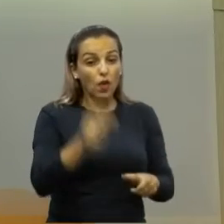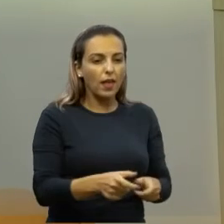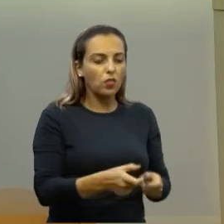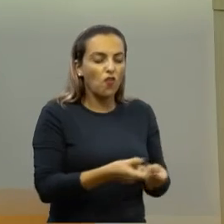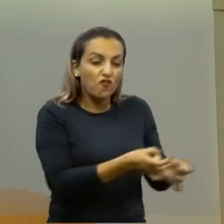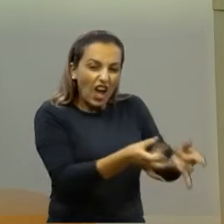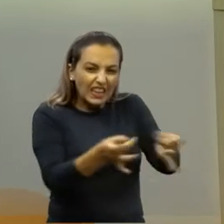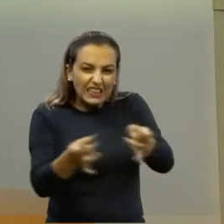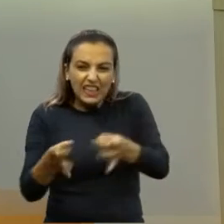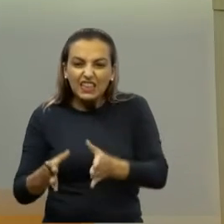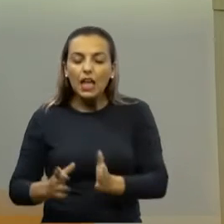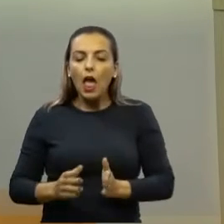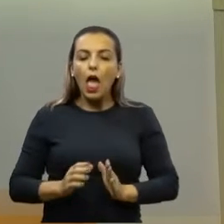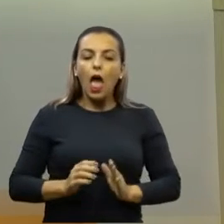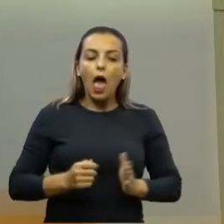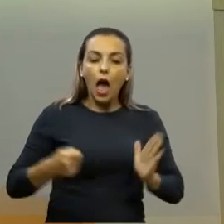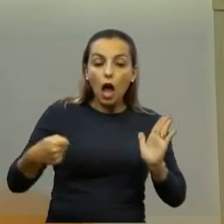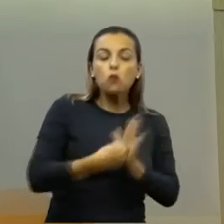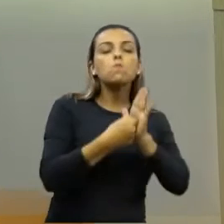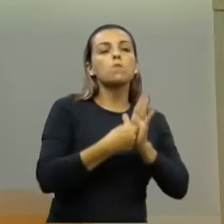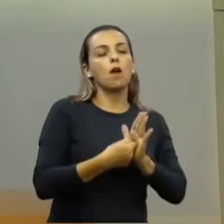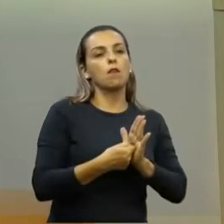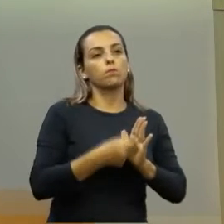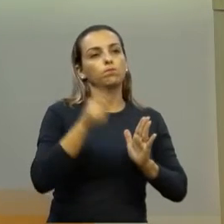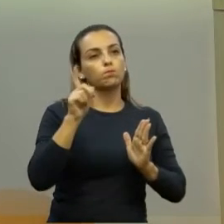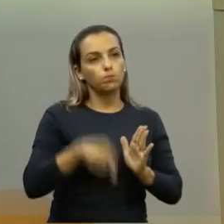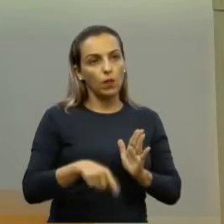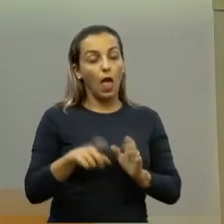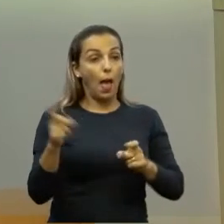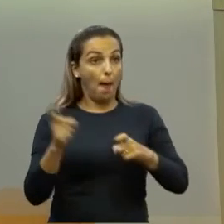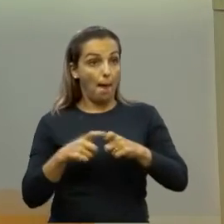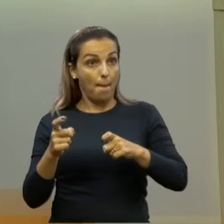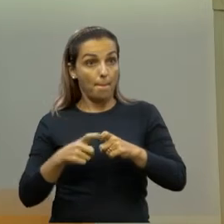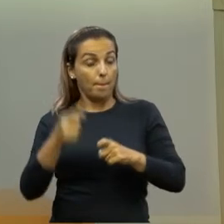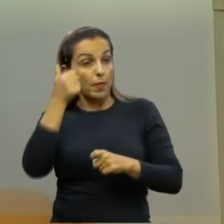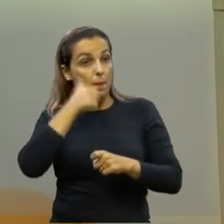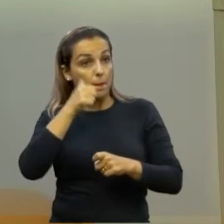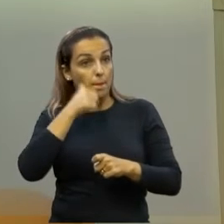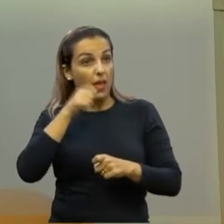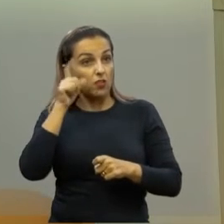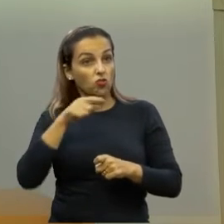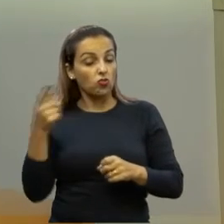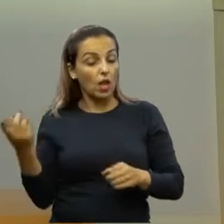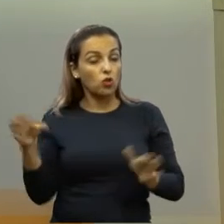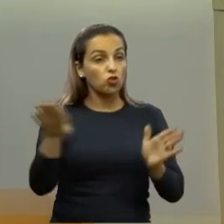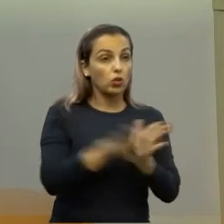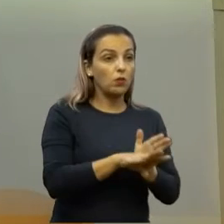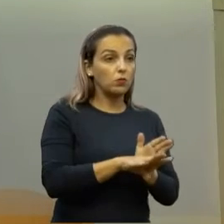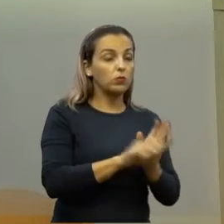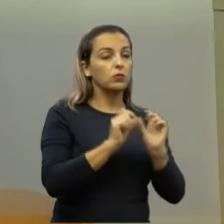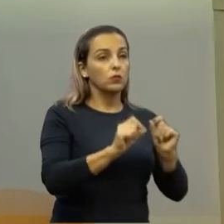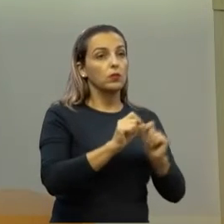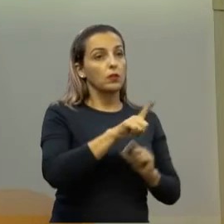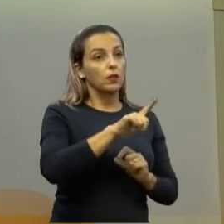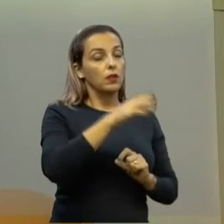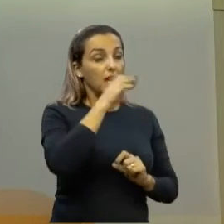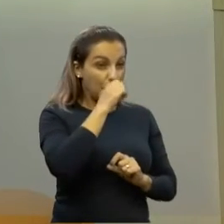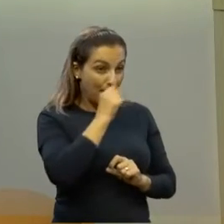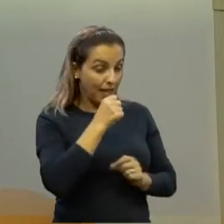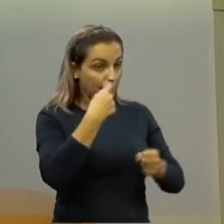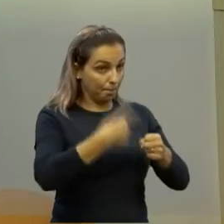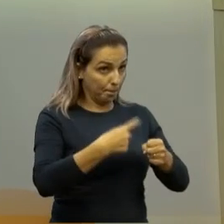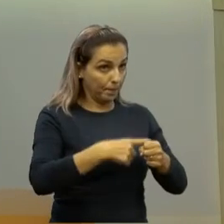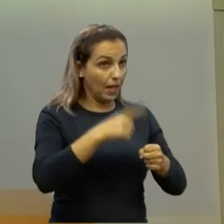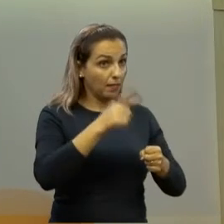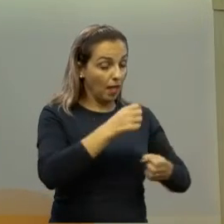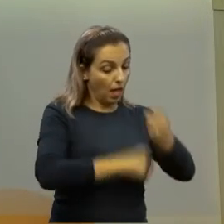peça a médica cubana Tatiana Carvalho chegou em Limeira em 2014 com o Tempo